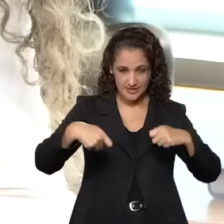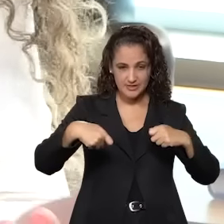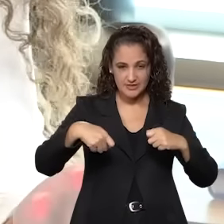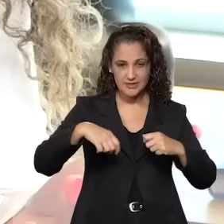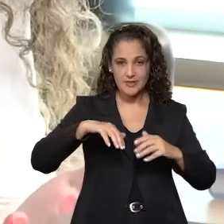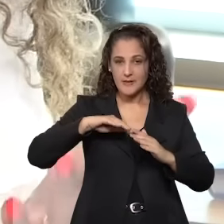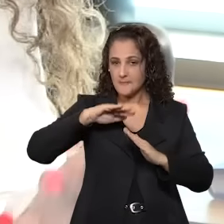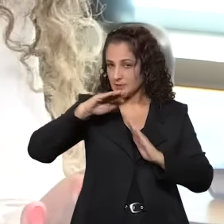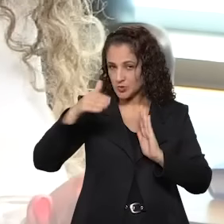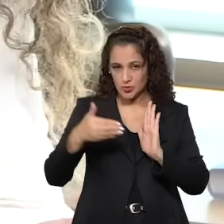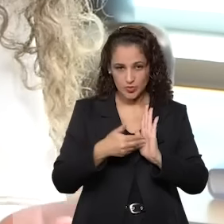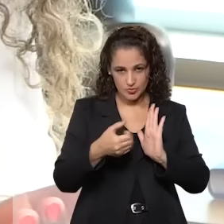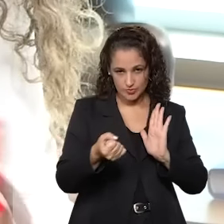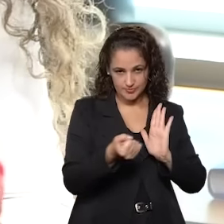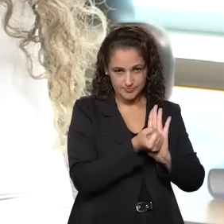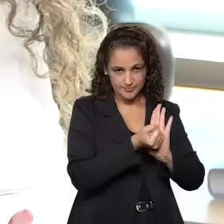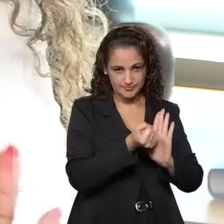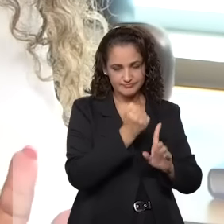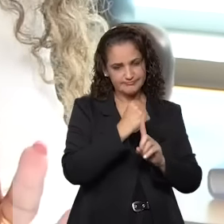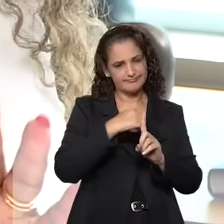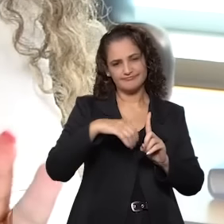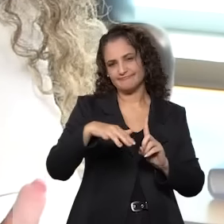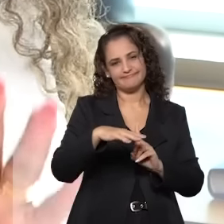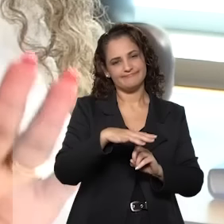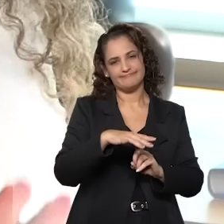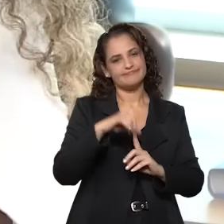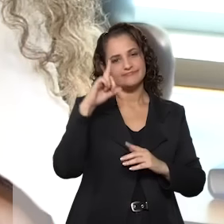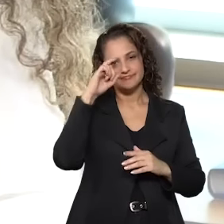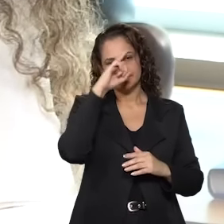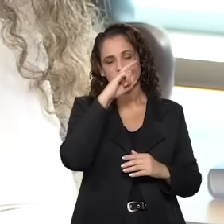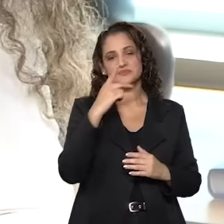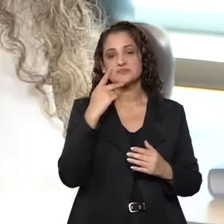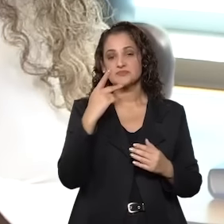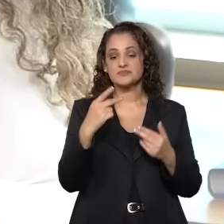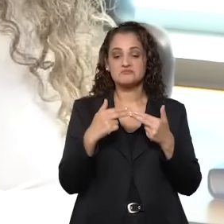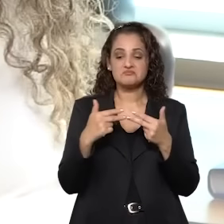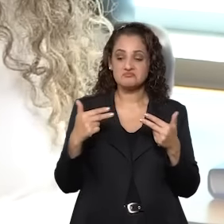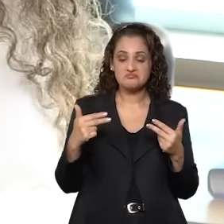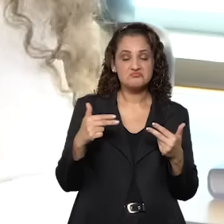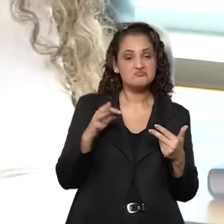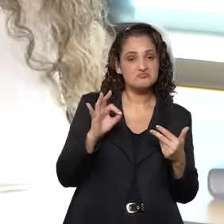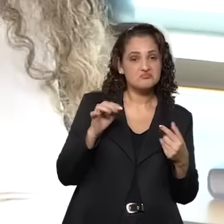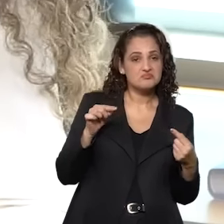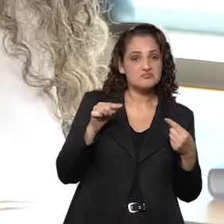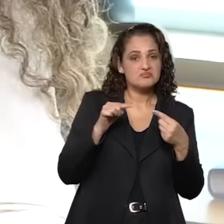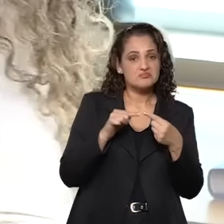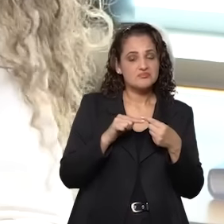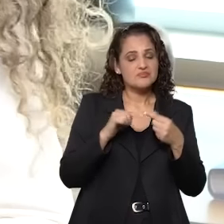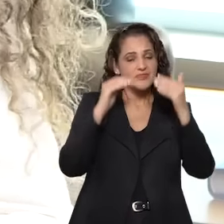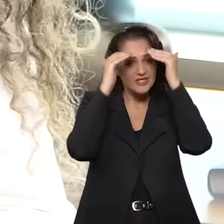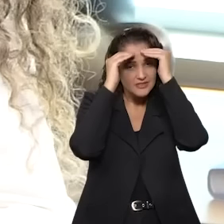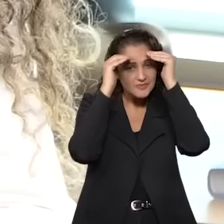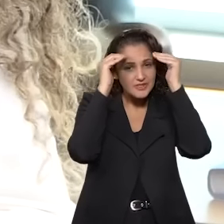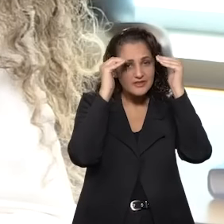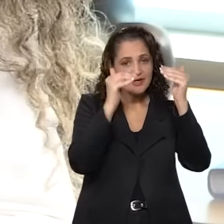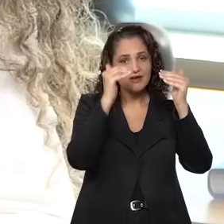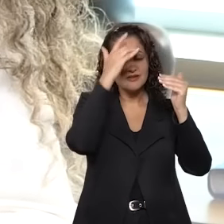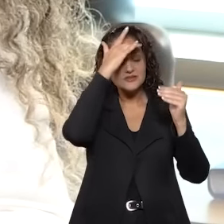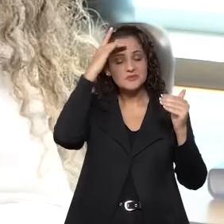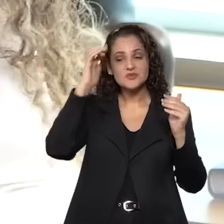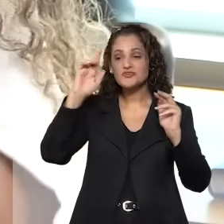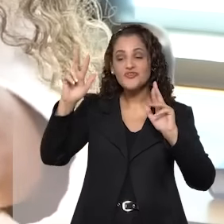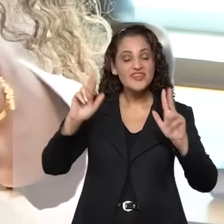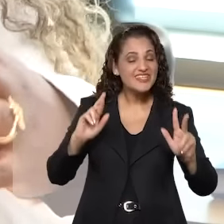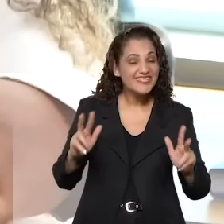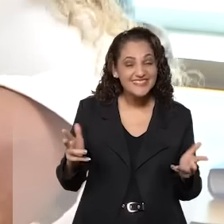diversidade a gente tá falando disso da gente respeitar que as pessoas são diferentes que as pessoas têm histórias de vidas Diferentes né que